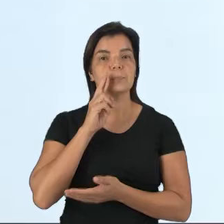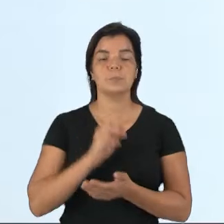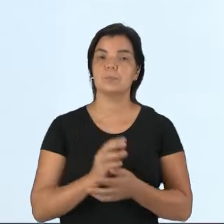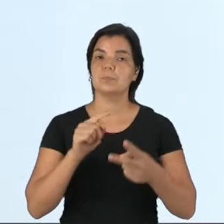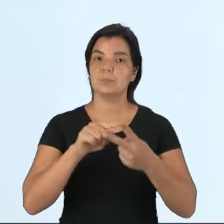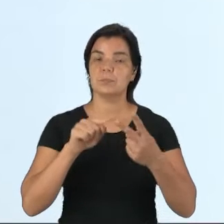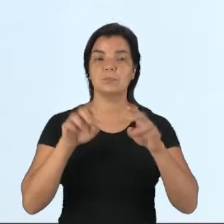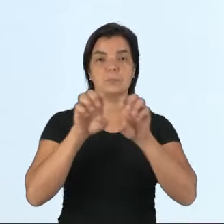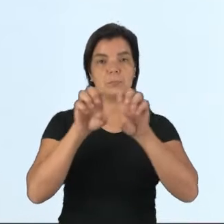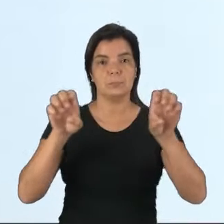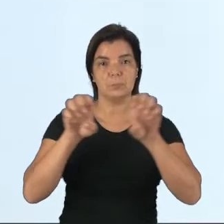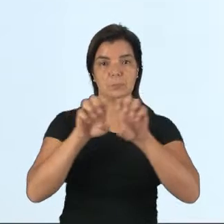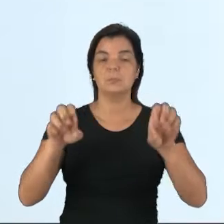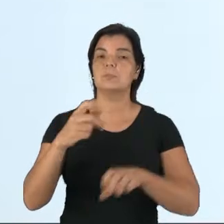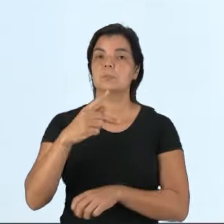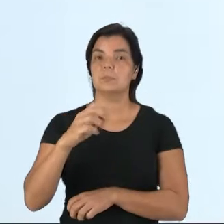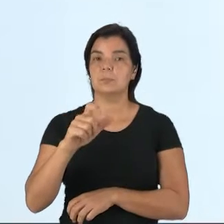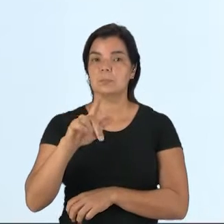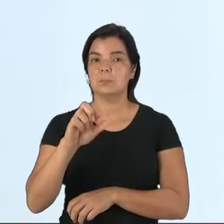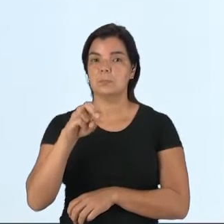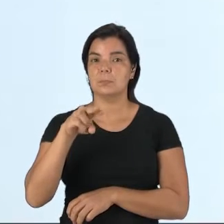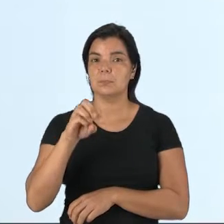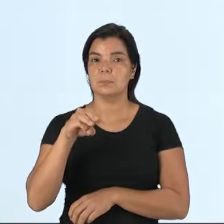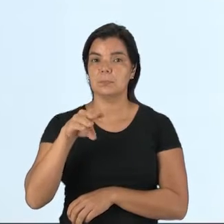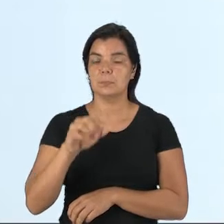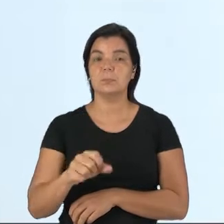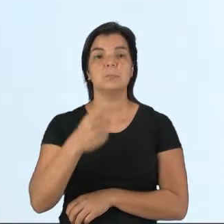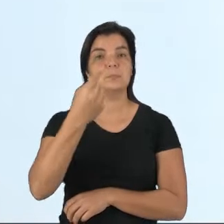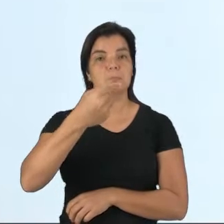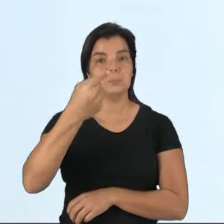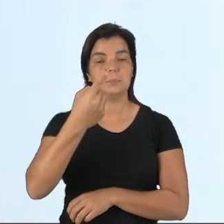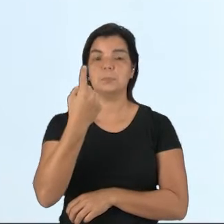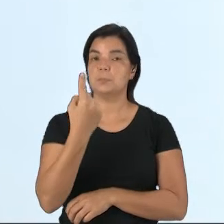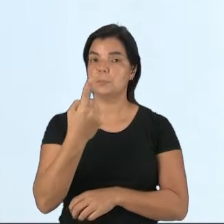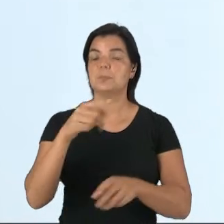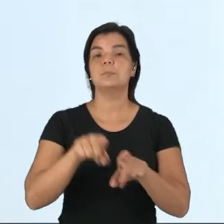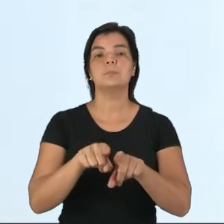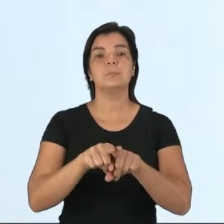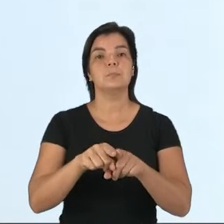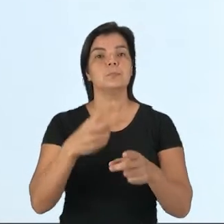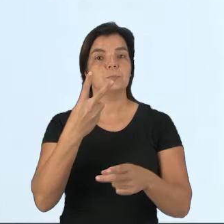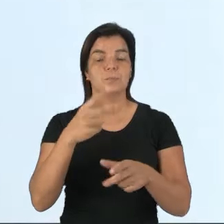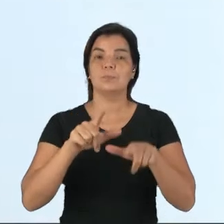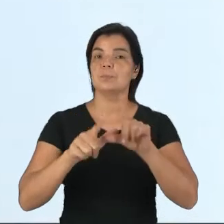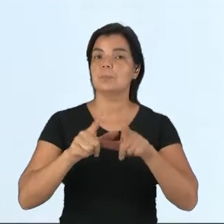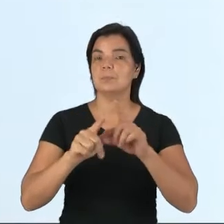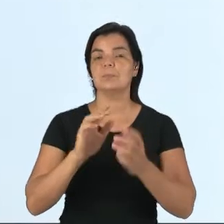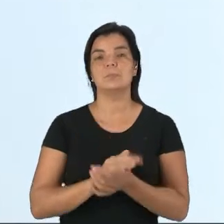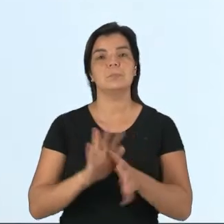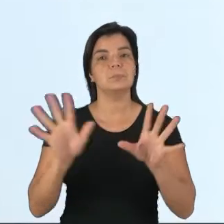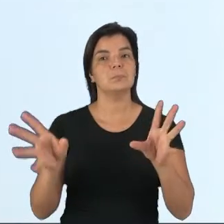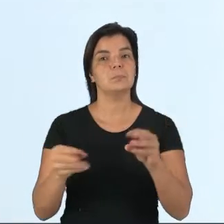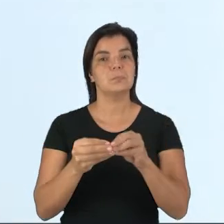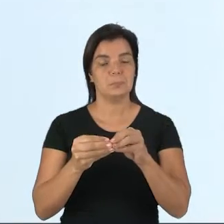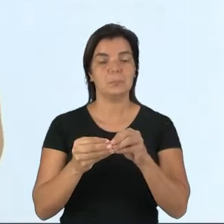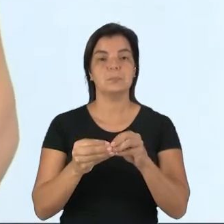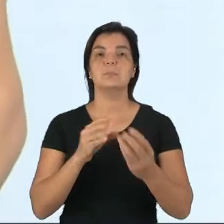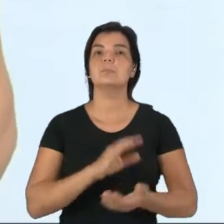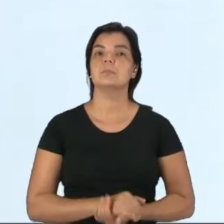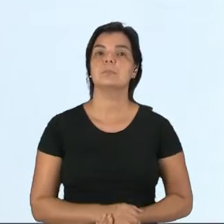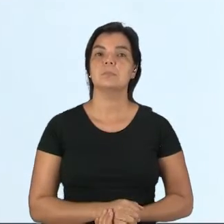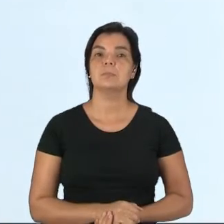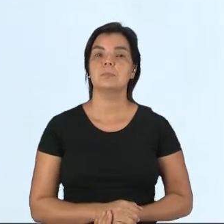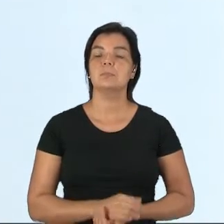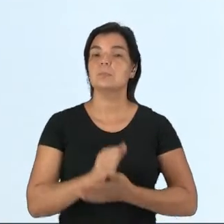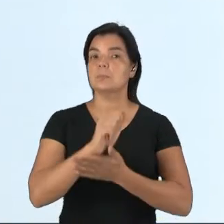duas equações polinomiais do primeiro grau com duas incógnitas. Nome meio grande, né? Mas resumindo, nós vamos fazer